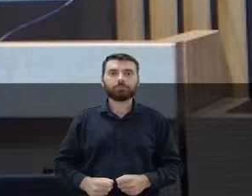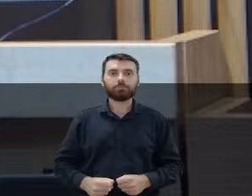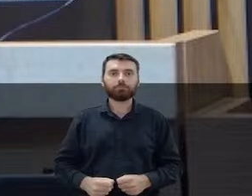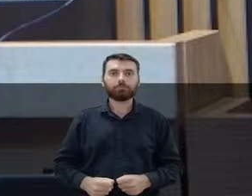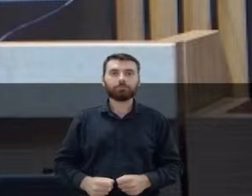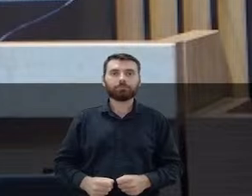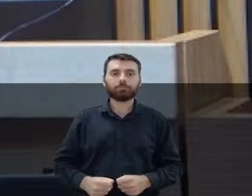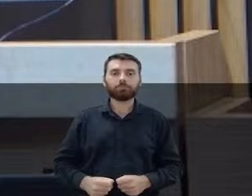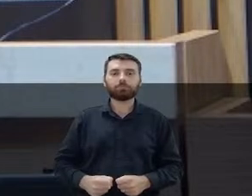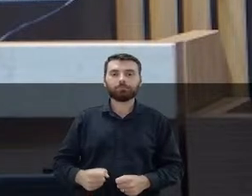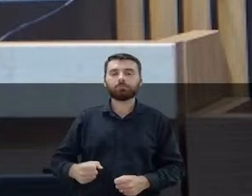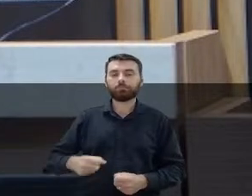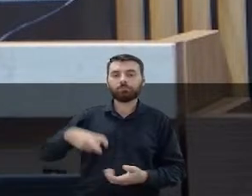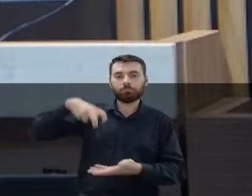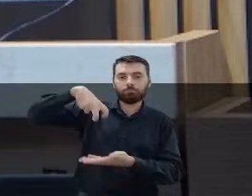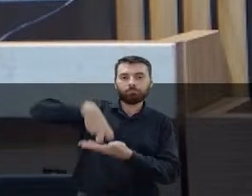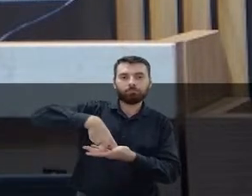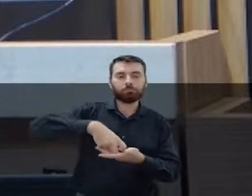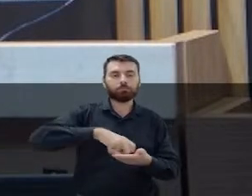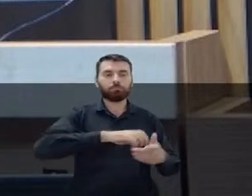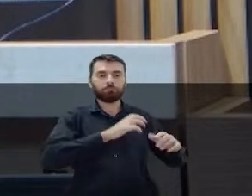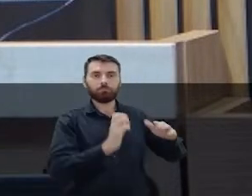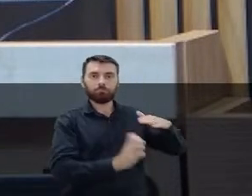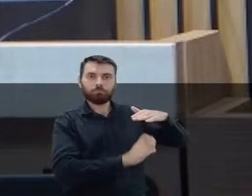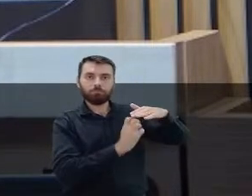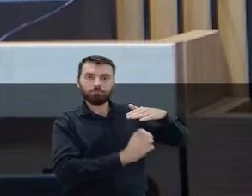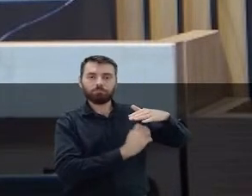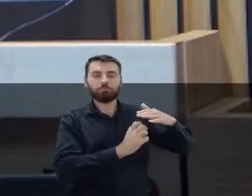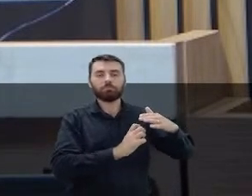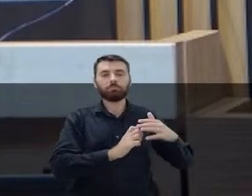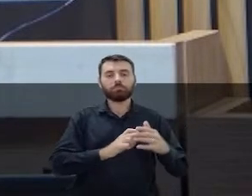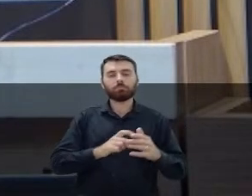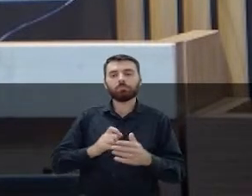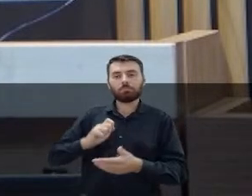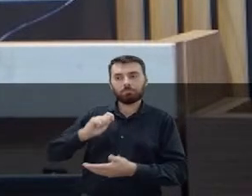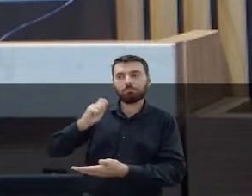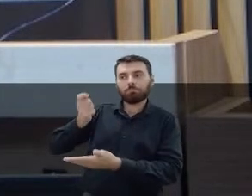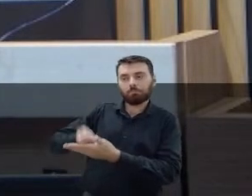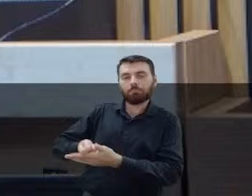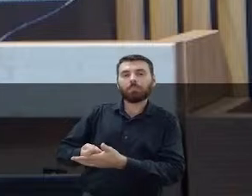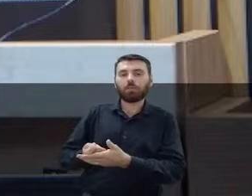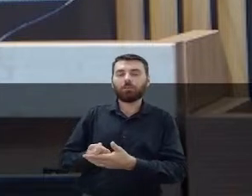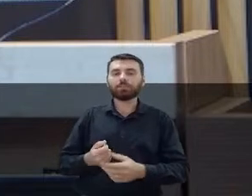condena a empresa do pagamento de pensão mensal até a convalescença.